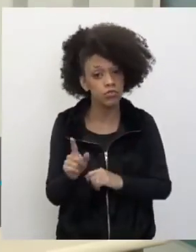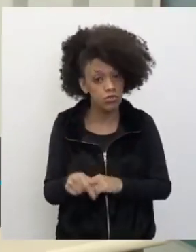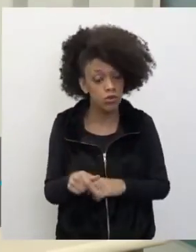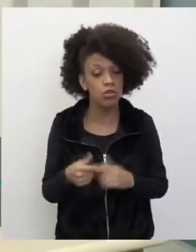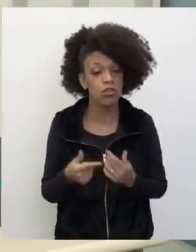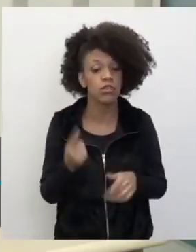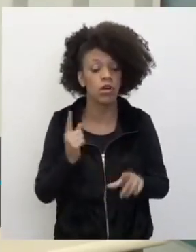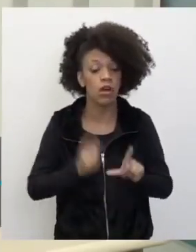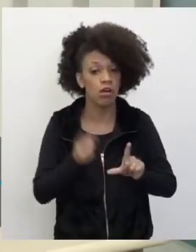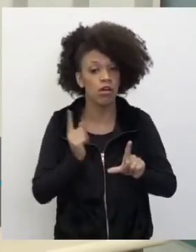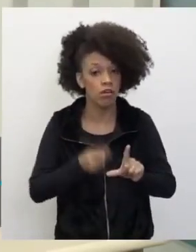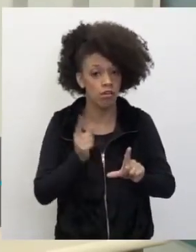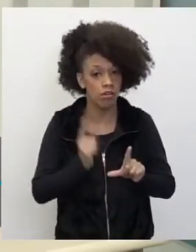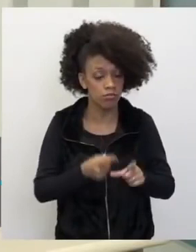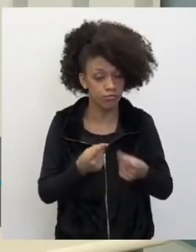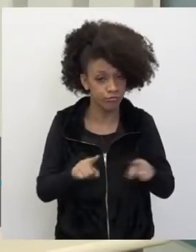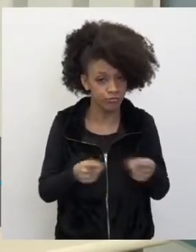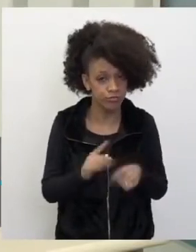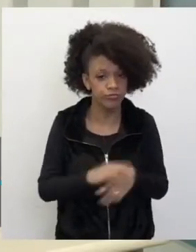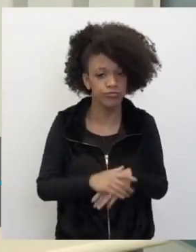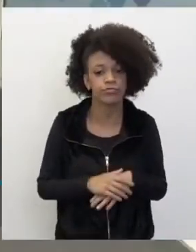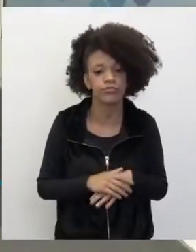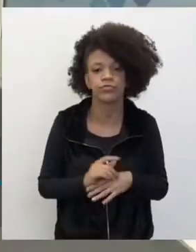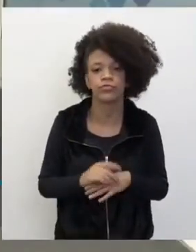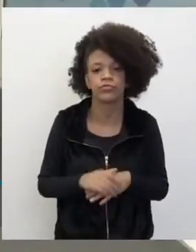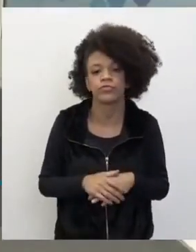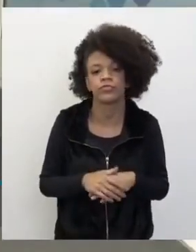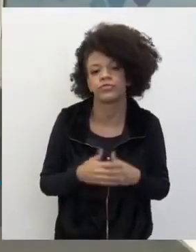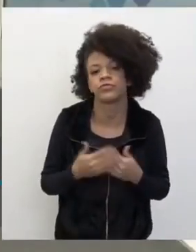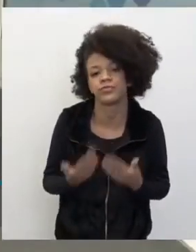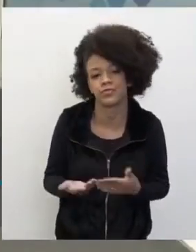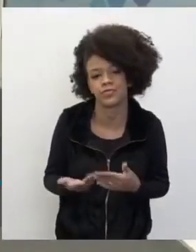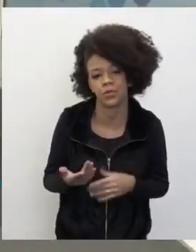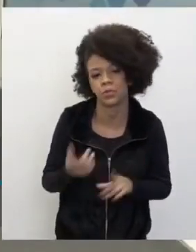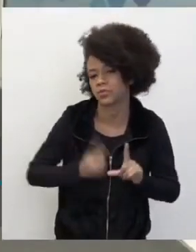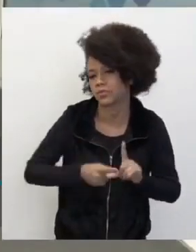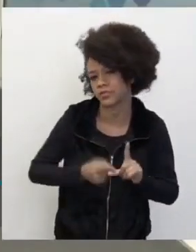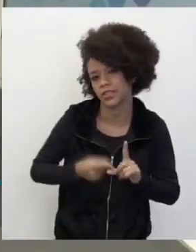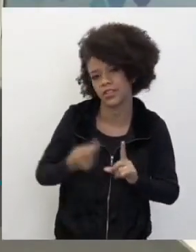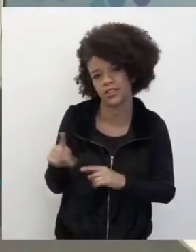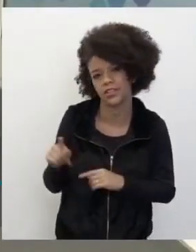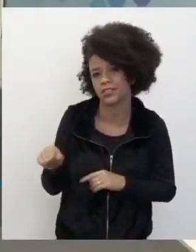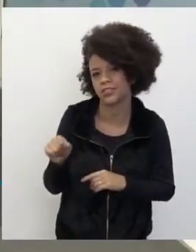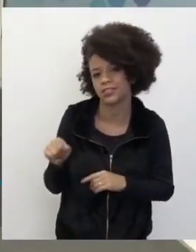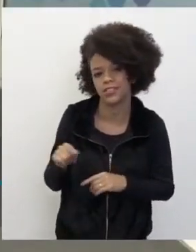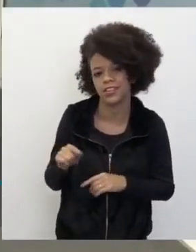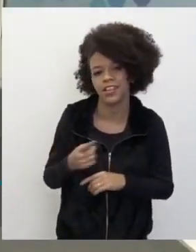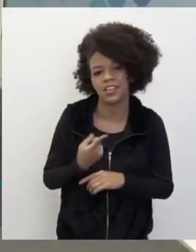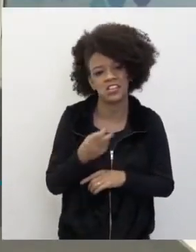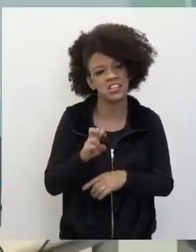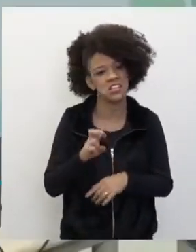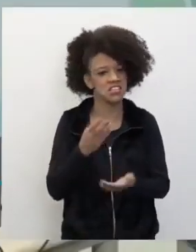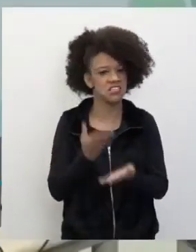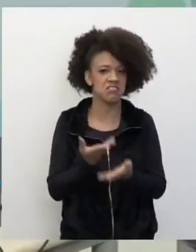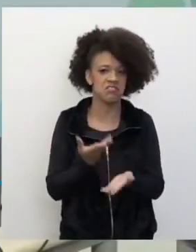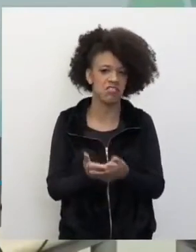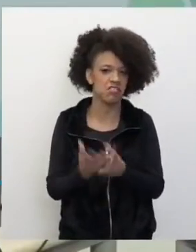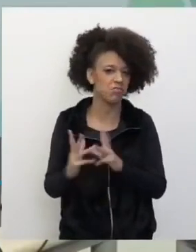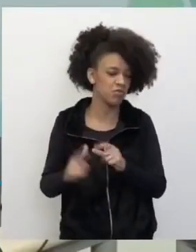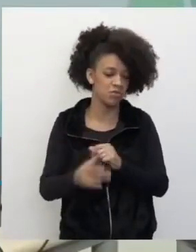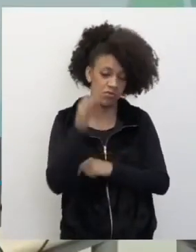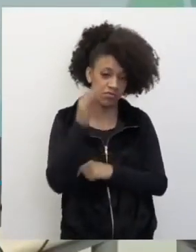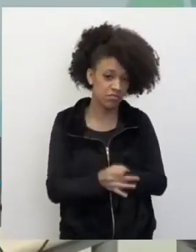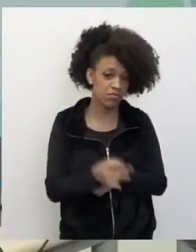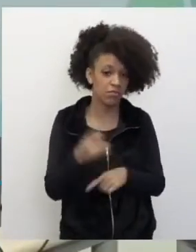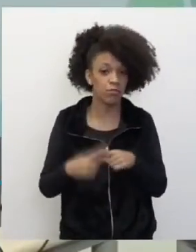de ritmo, tá, turma? O que o pessoal está escrevendo aí? Não, com essa marcação aí tem que ser umas 15 aulas para todo mundo acertar,